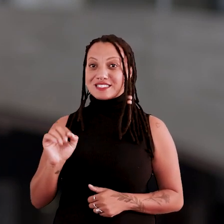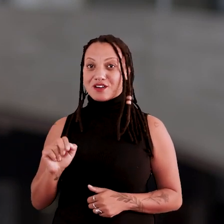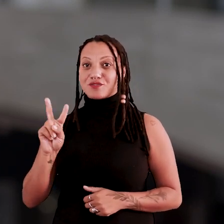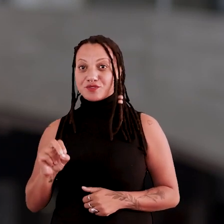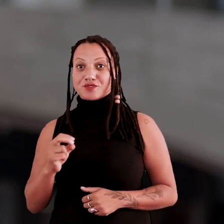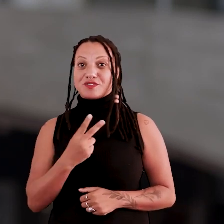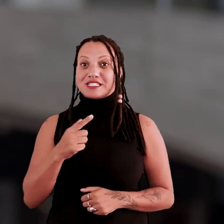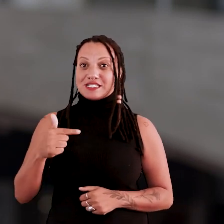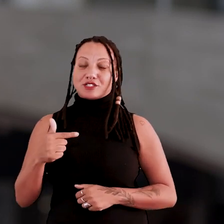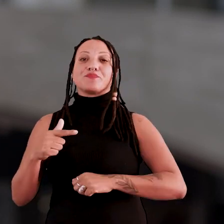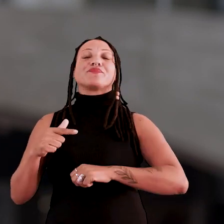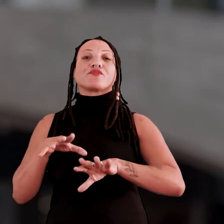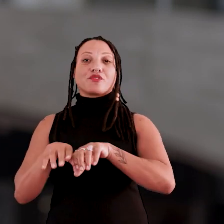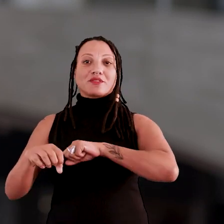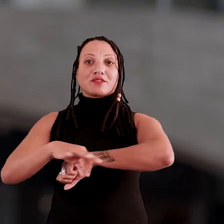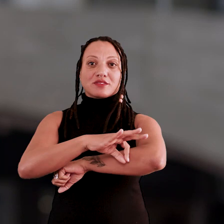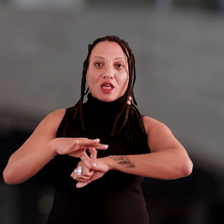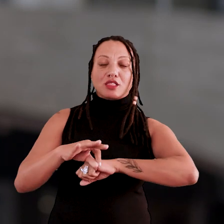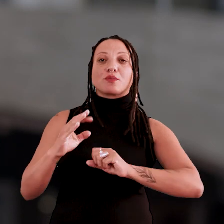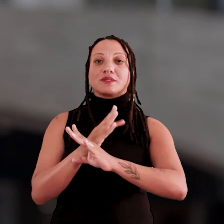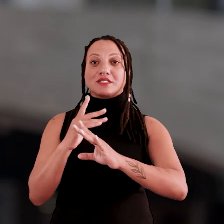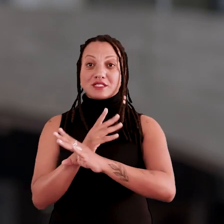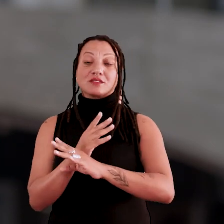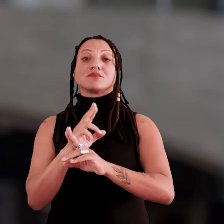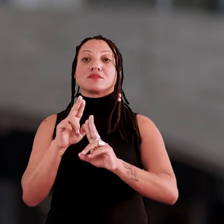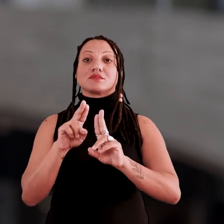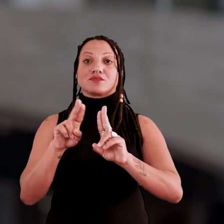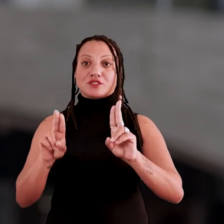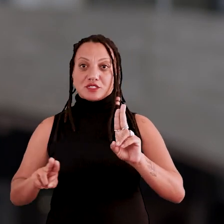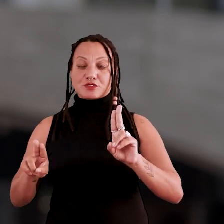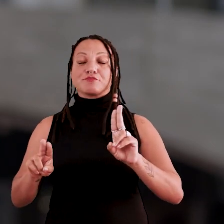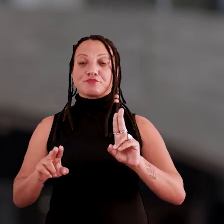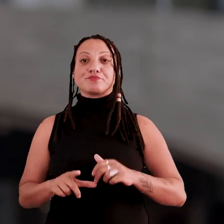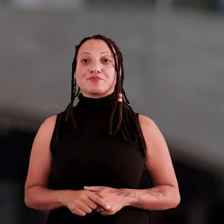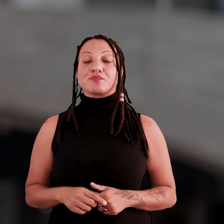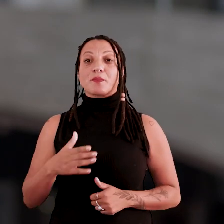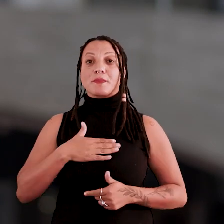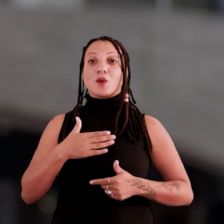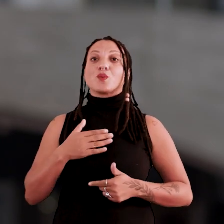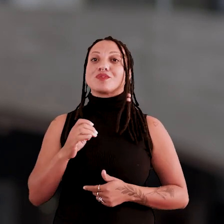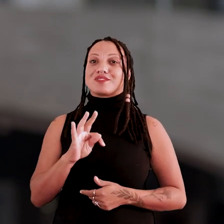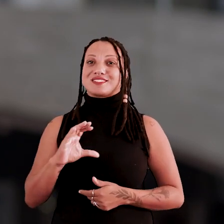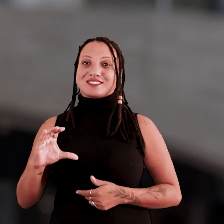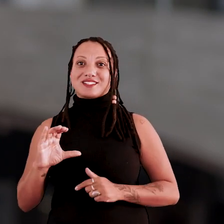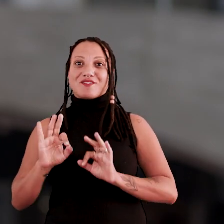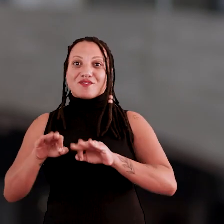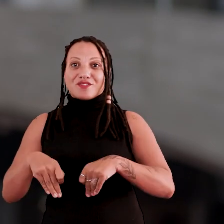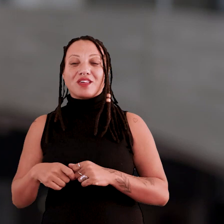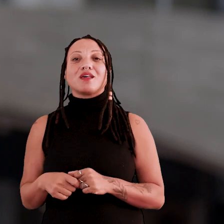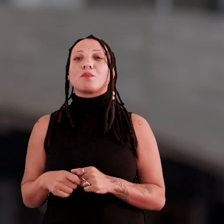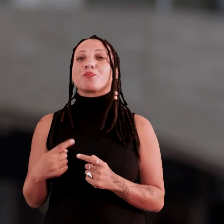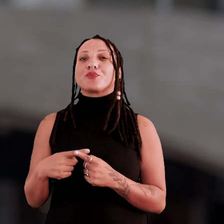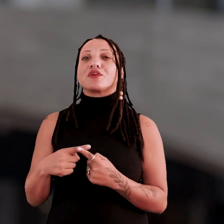com algo que tivesse relacionado também a uma questão pessoal minha, nesse caso a minha ancestralidade. Então, a partir disso,